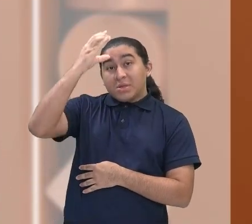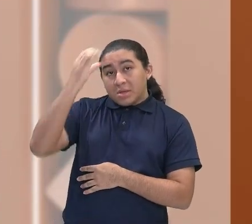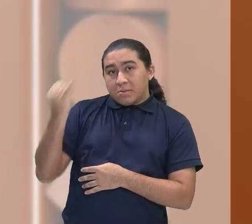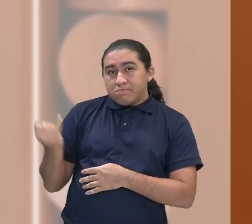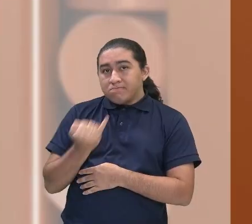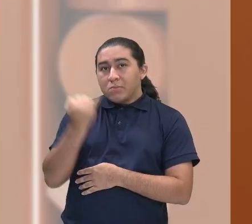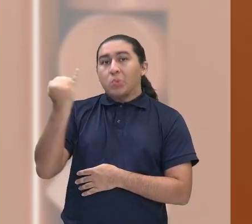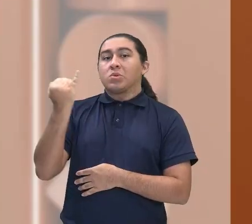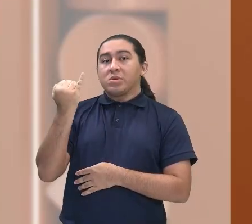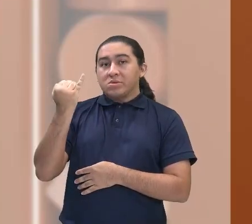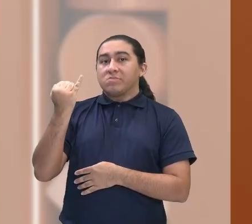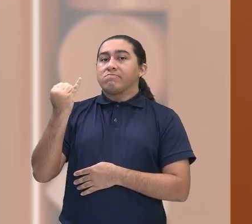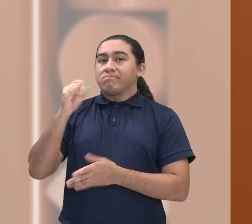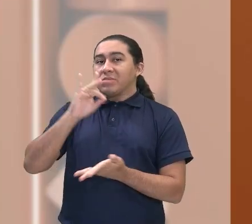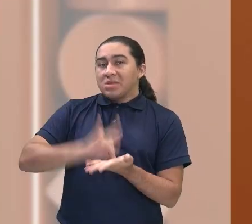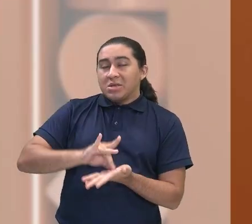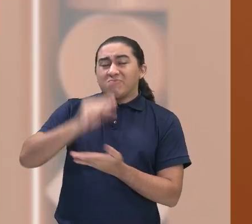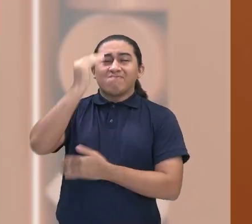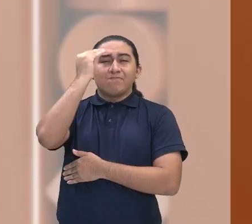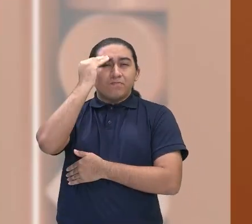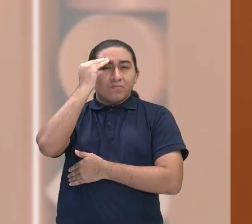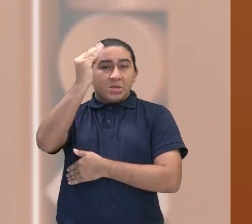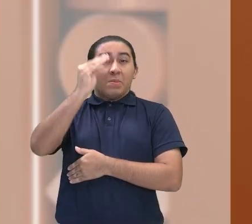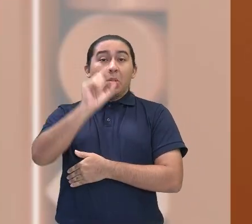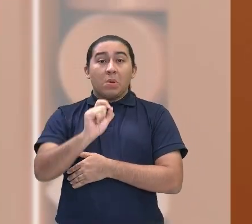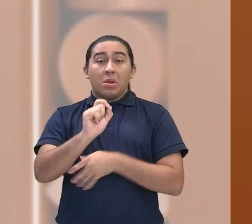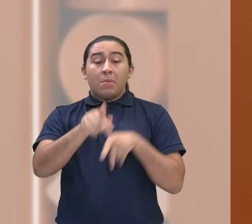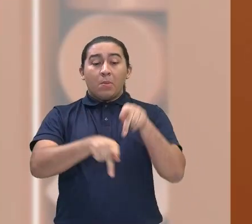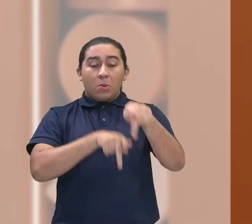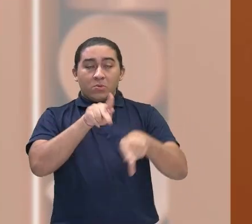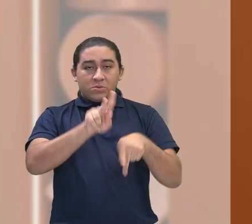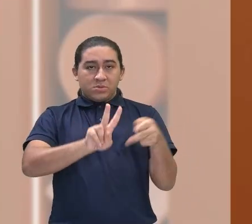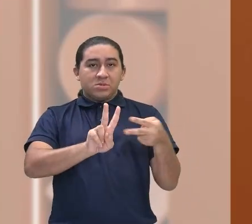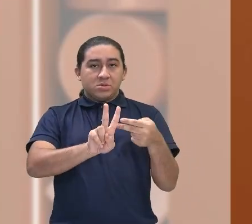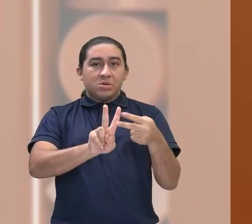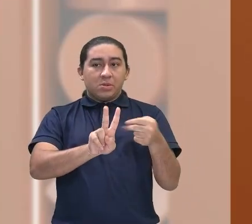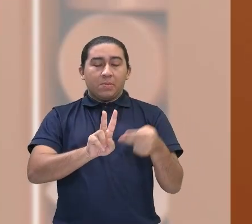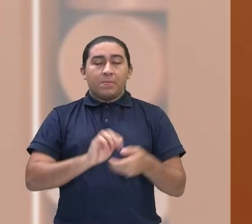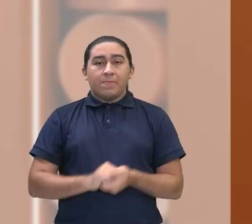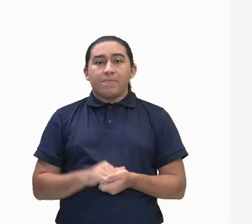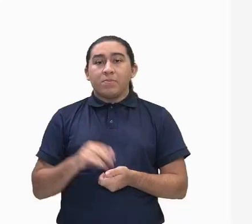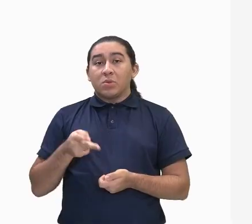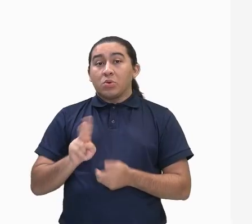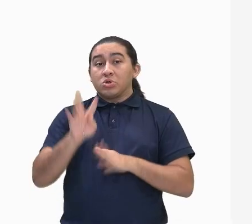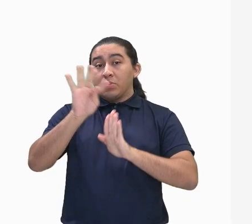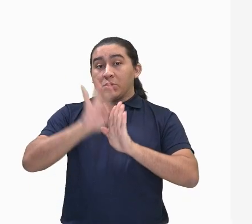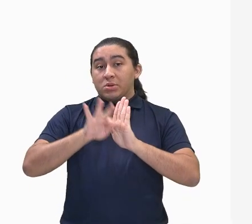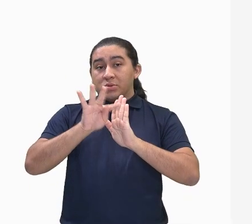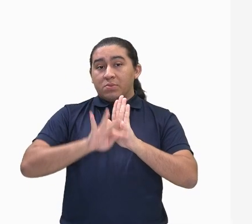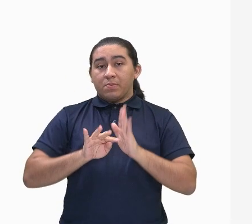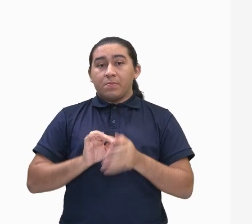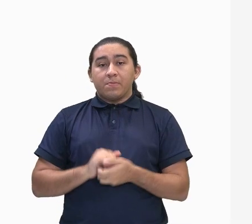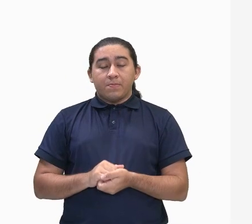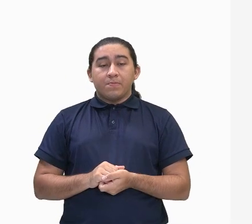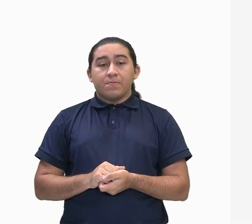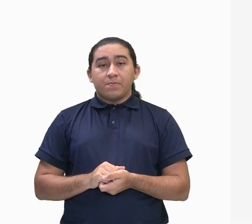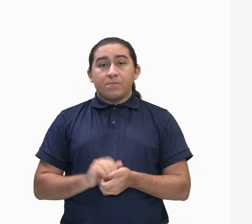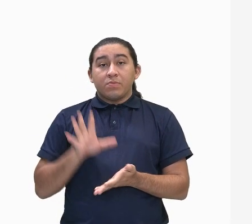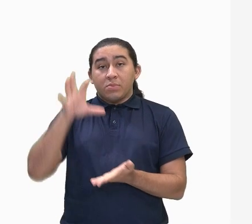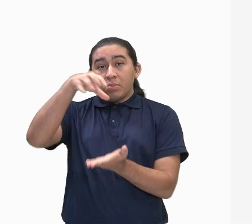a oralidade, principalmente, né, dos povos indígenas. Seguimos ao texto. A